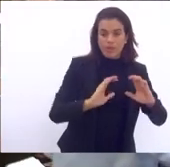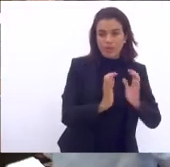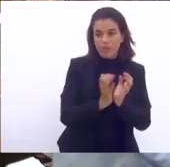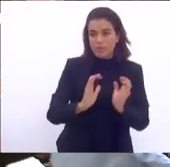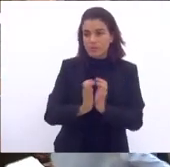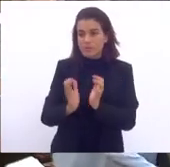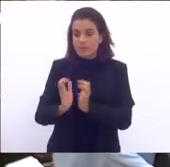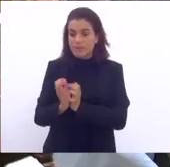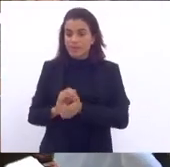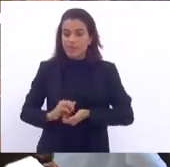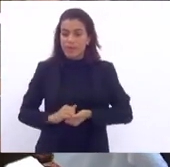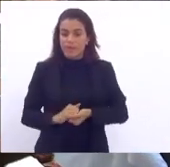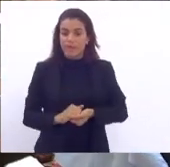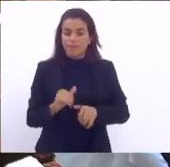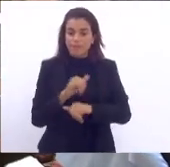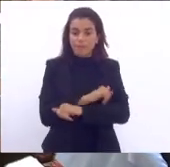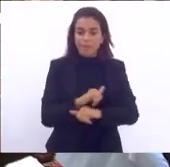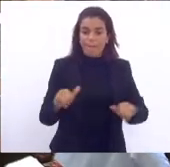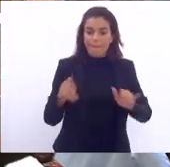Anuncio o projeto de lei número